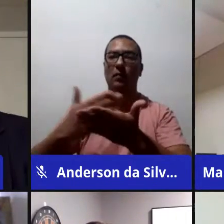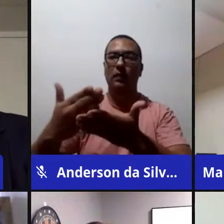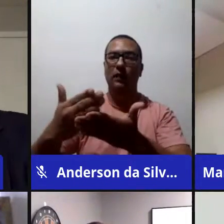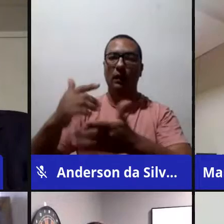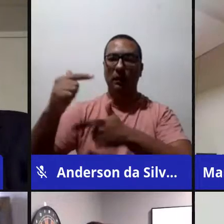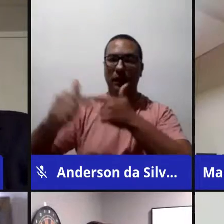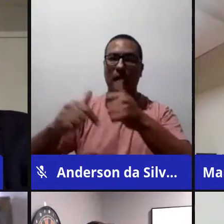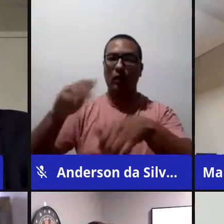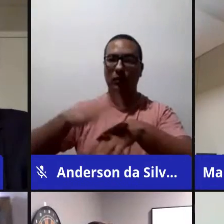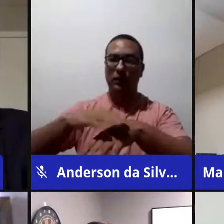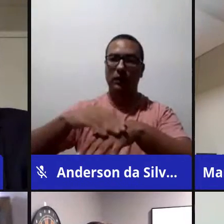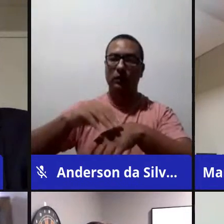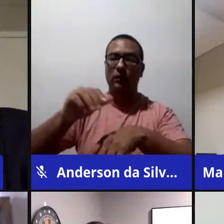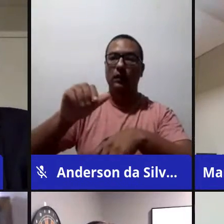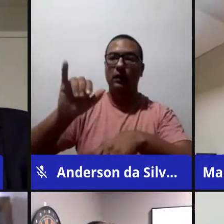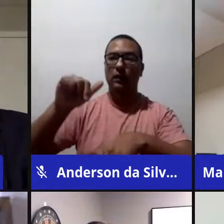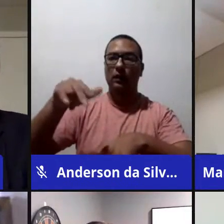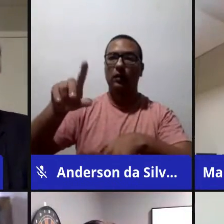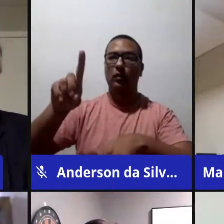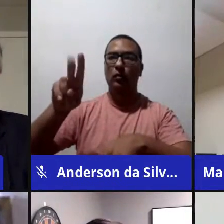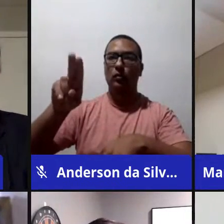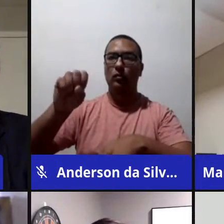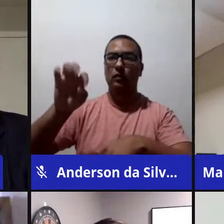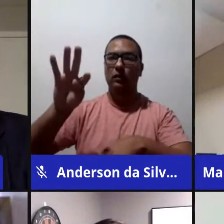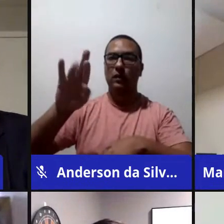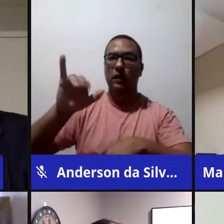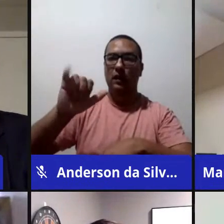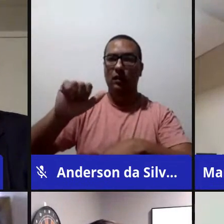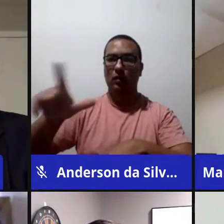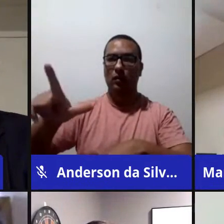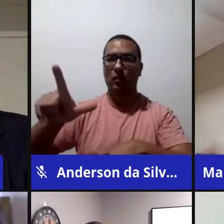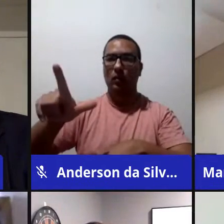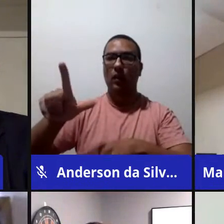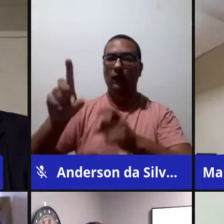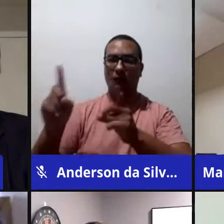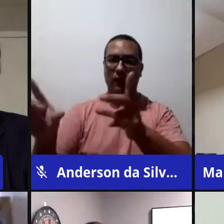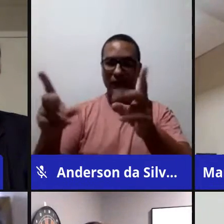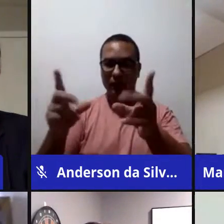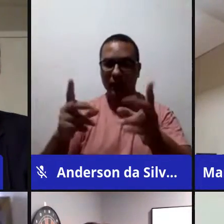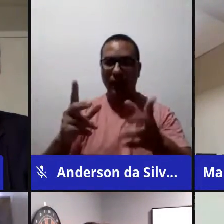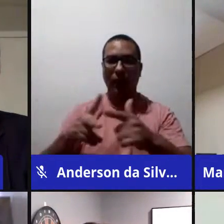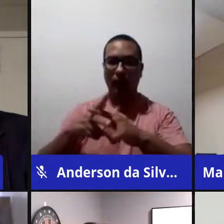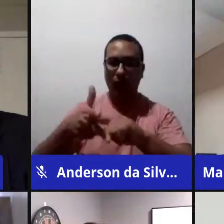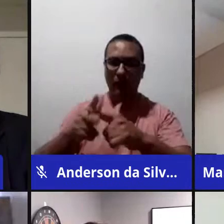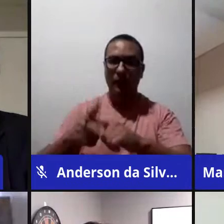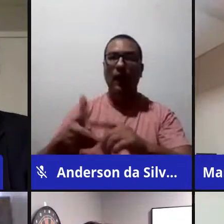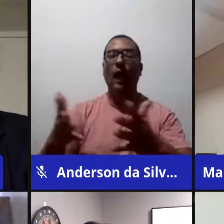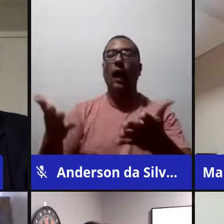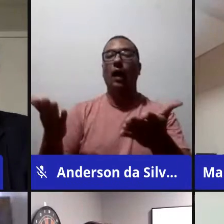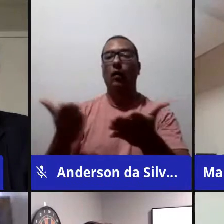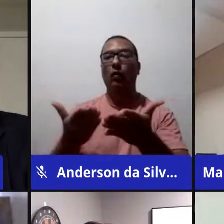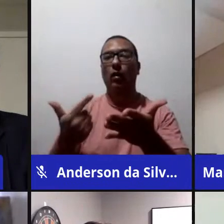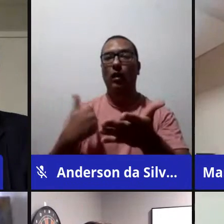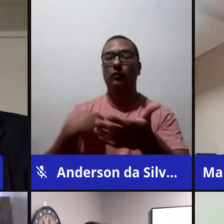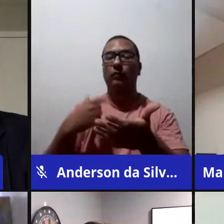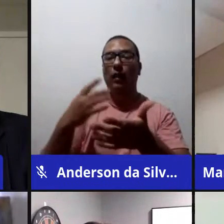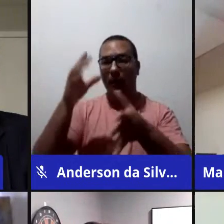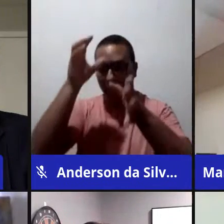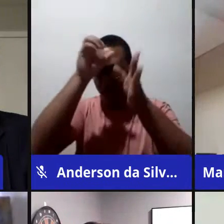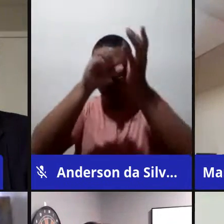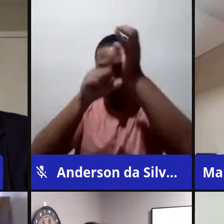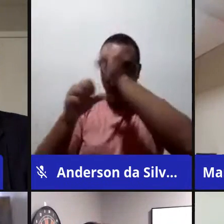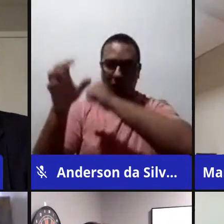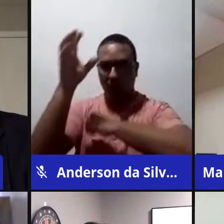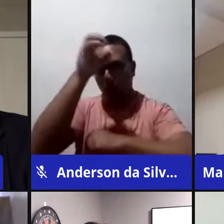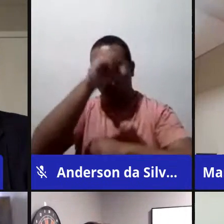na própria WEG com automação industrial. Mas automação industrial no mundo dos produtos, né, do hardware. Né? Então agora a gente está